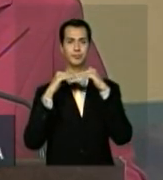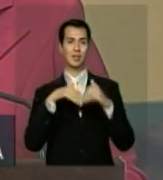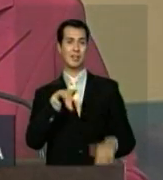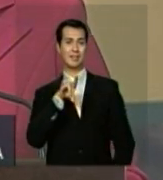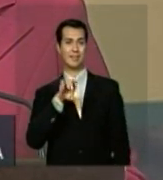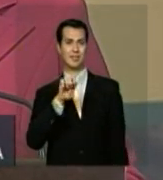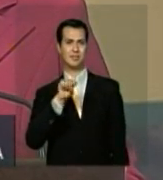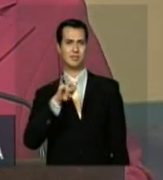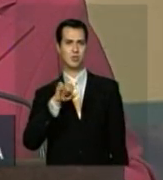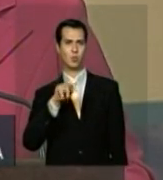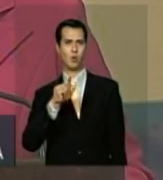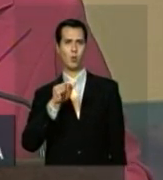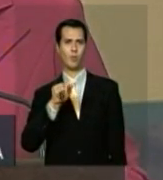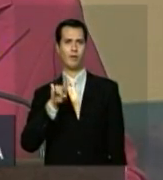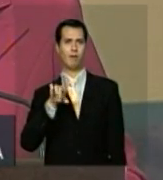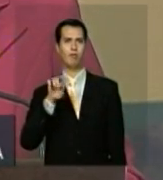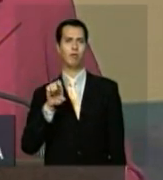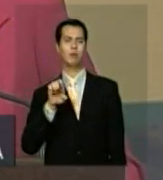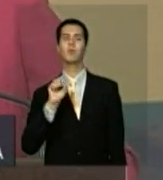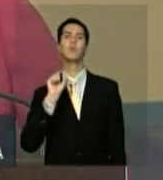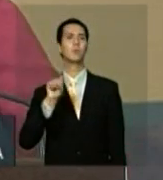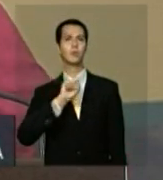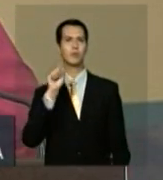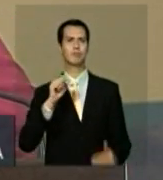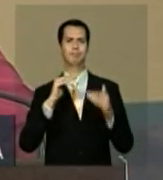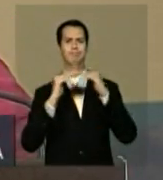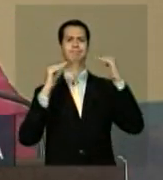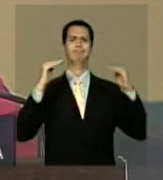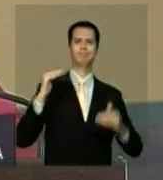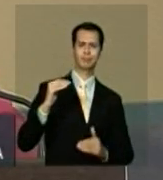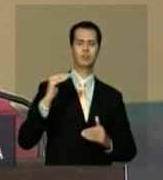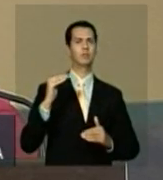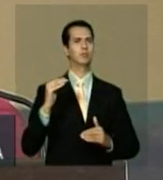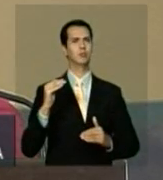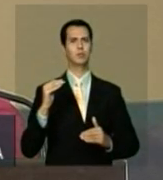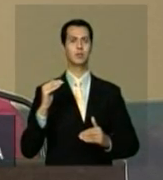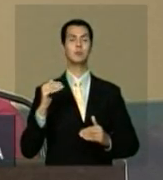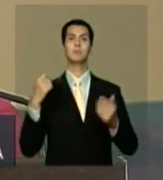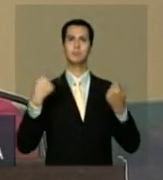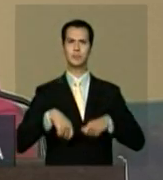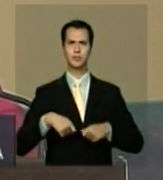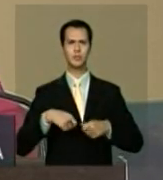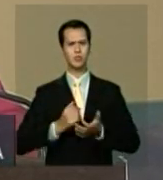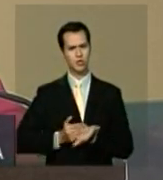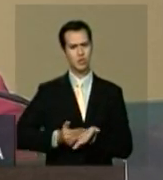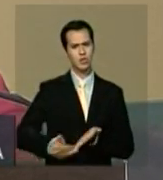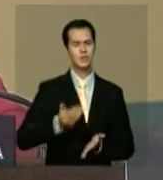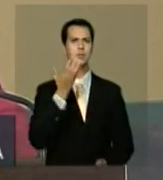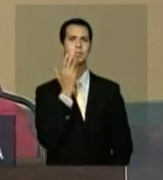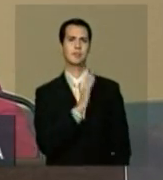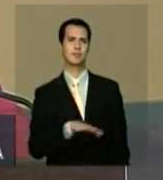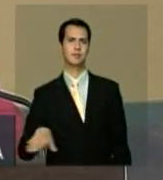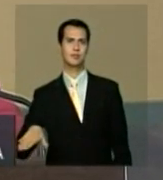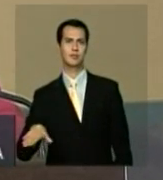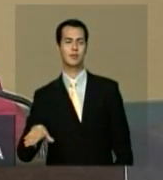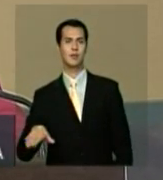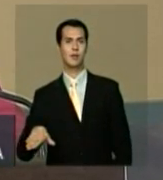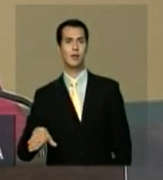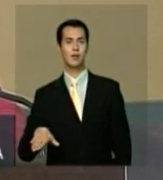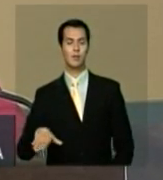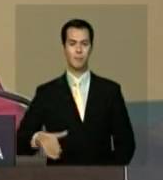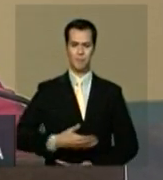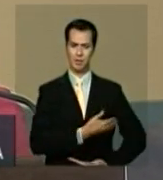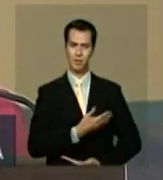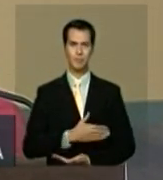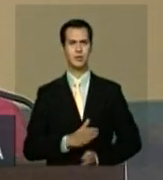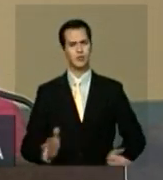de oportunidades ela é sempre isso atacar pela raiz significa estimular a criança